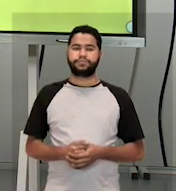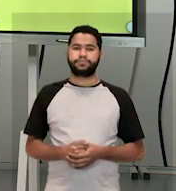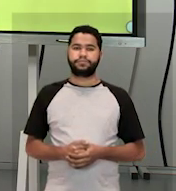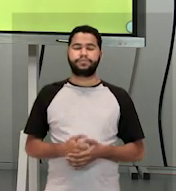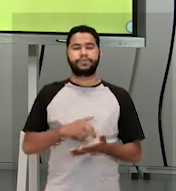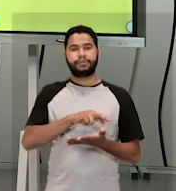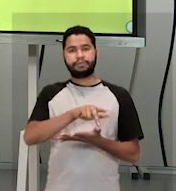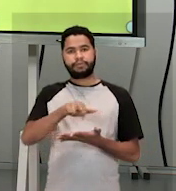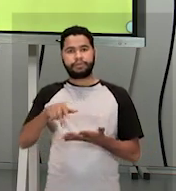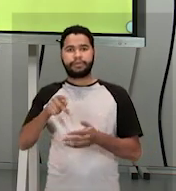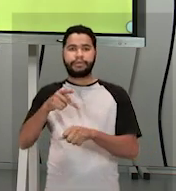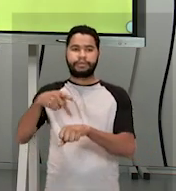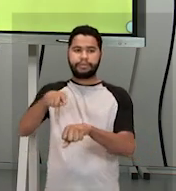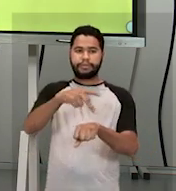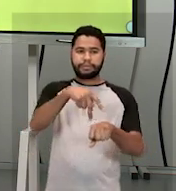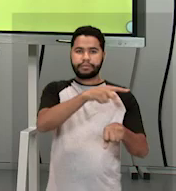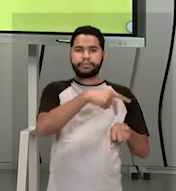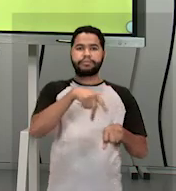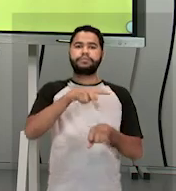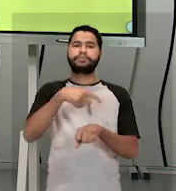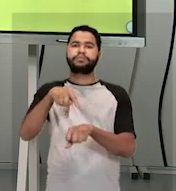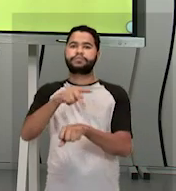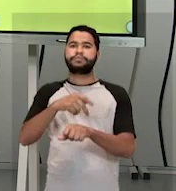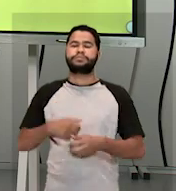Várias nações